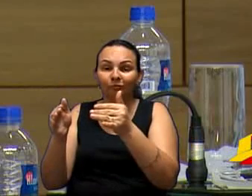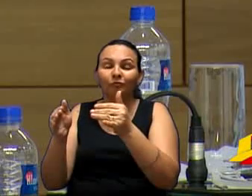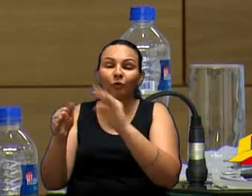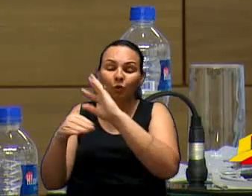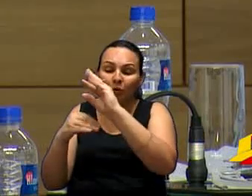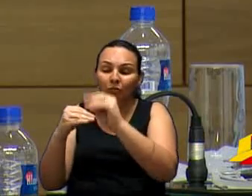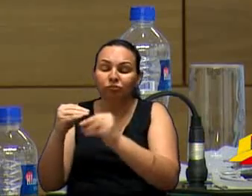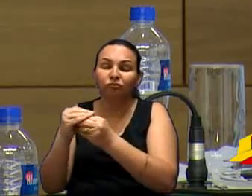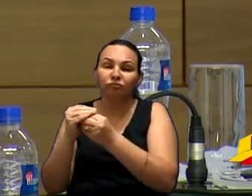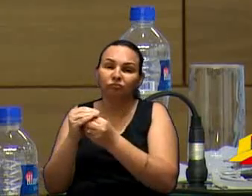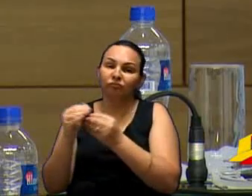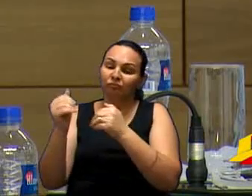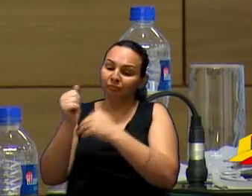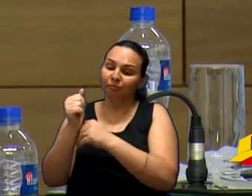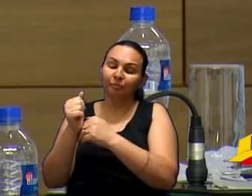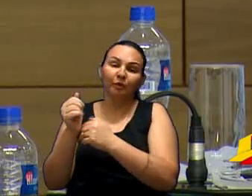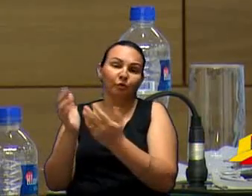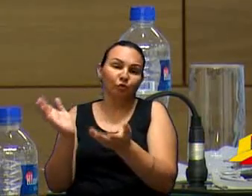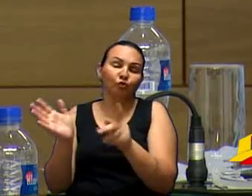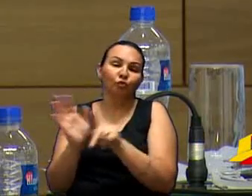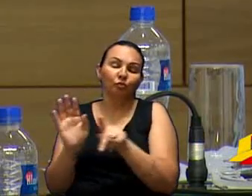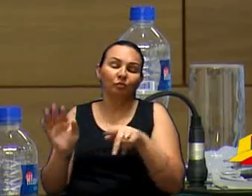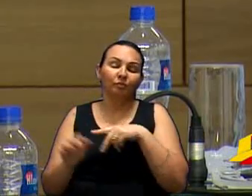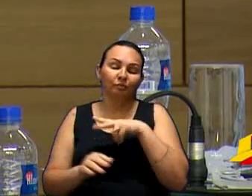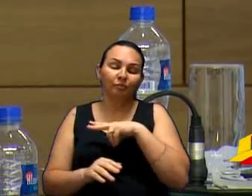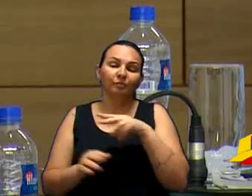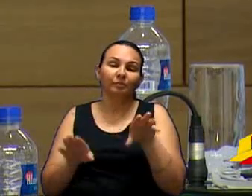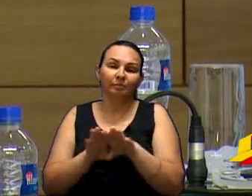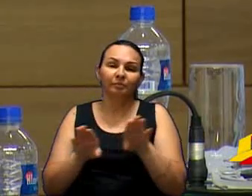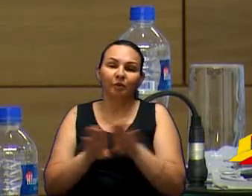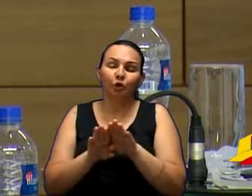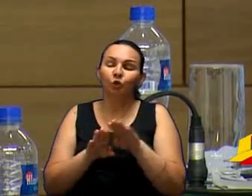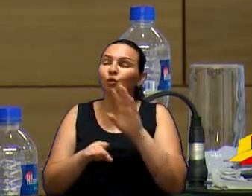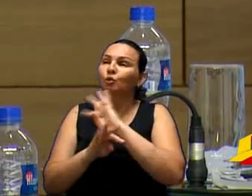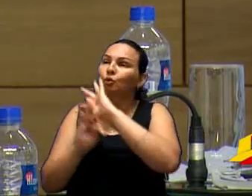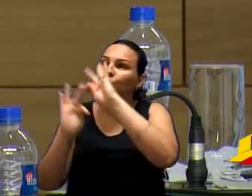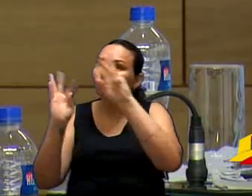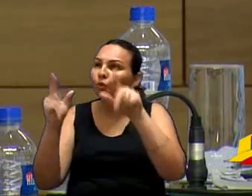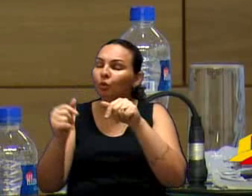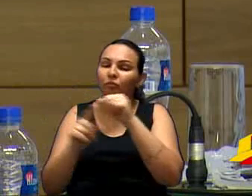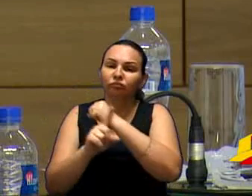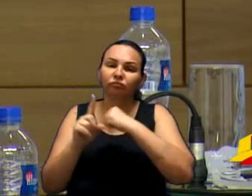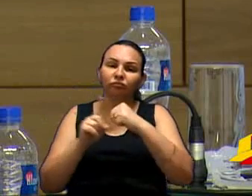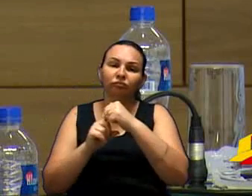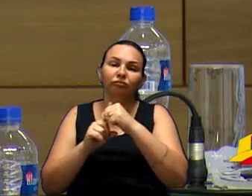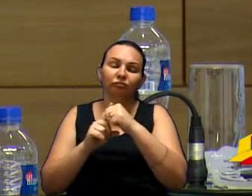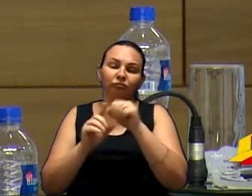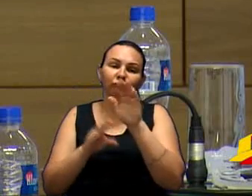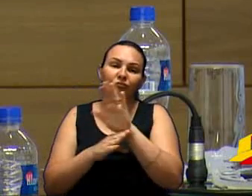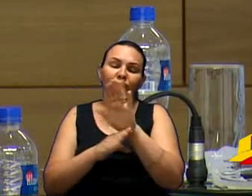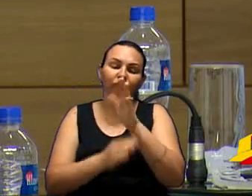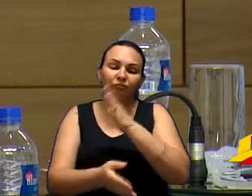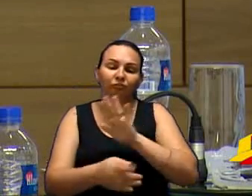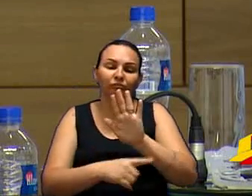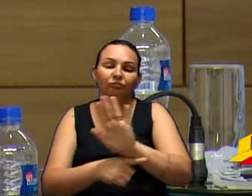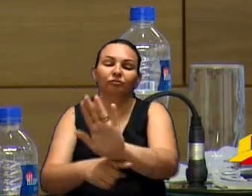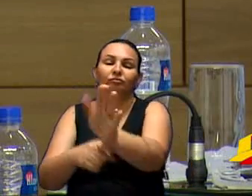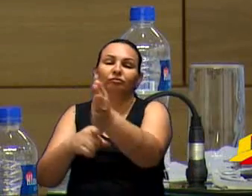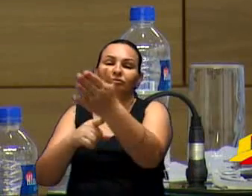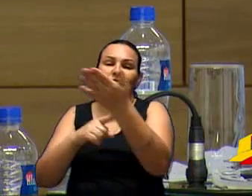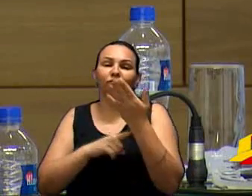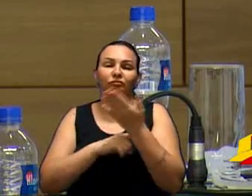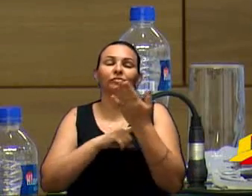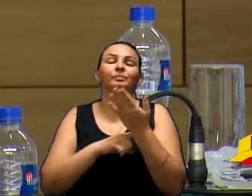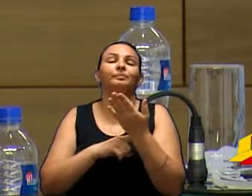interesses particulares e que todos que compõem a sociedade possam ser beneficiados o tempo o bando não com relação ao particular porque faz parte